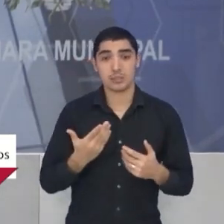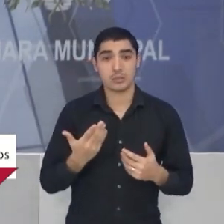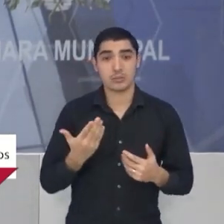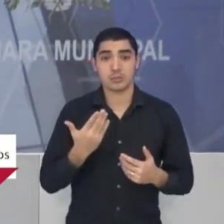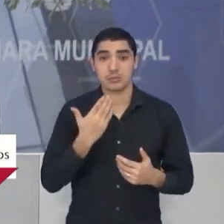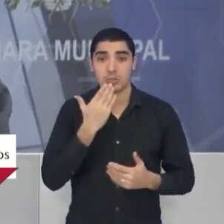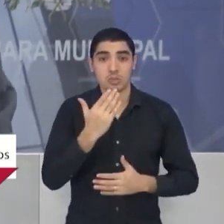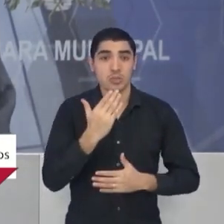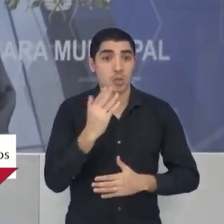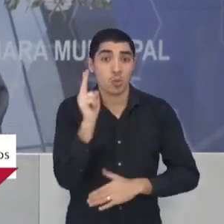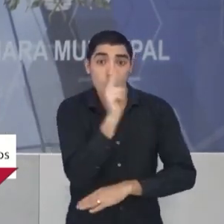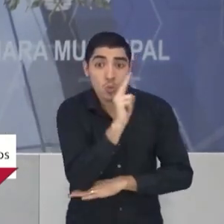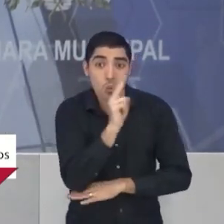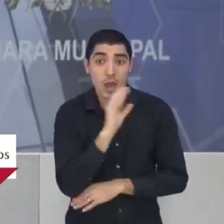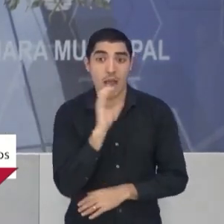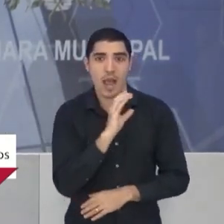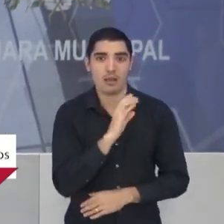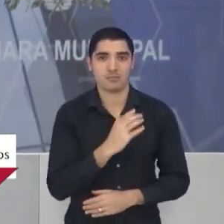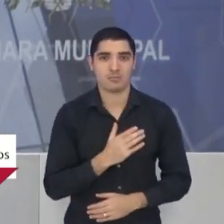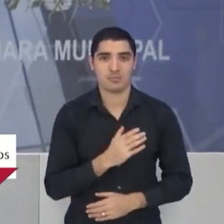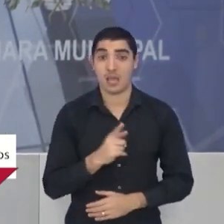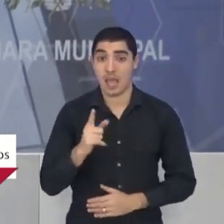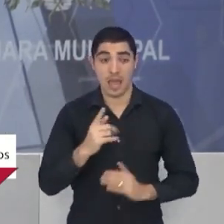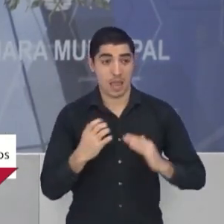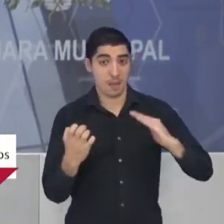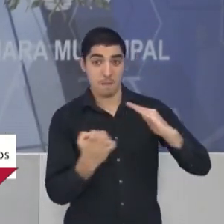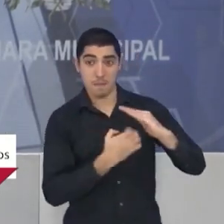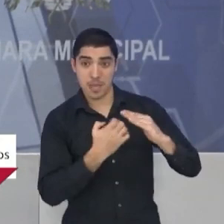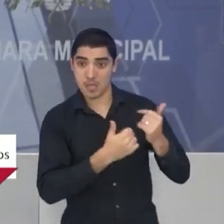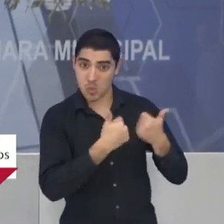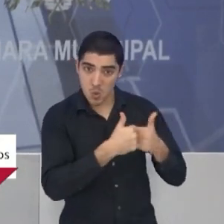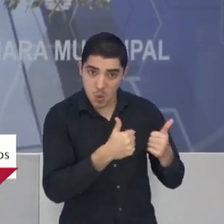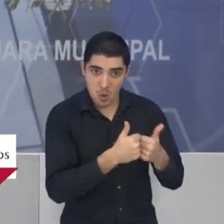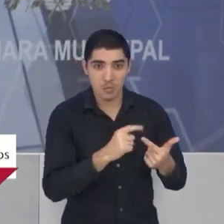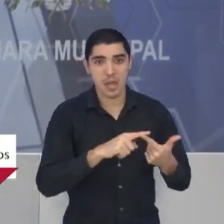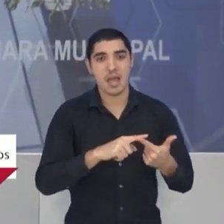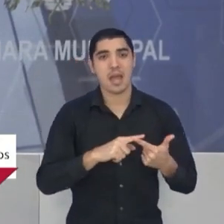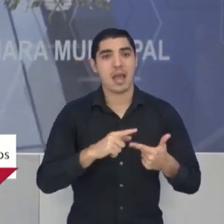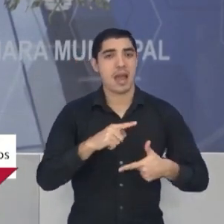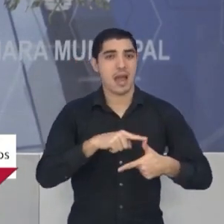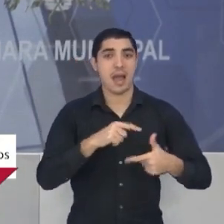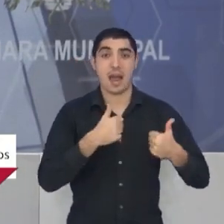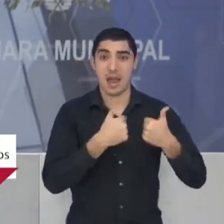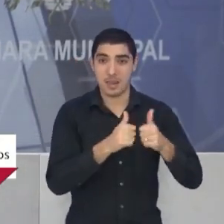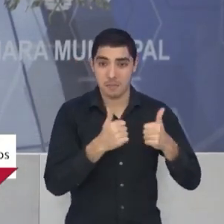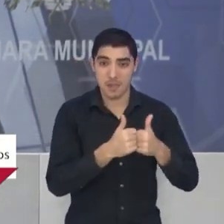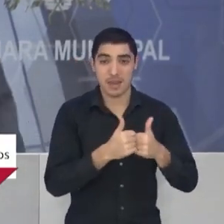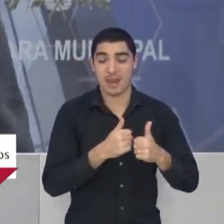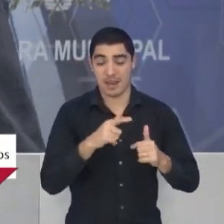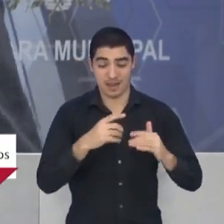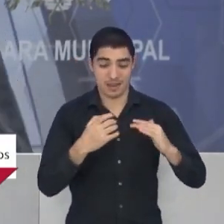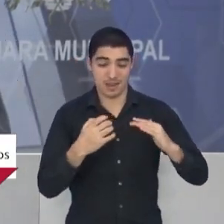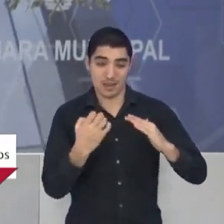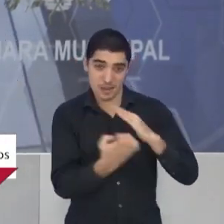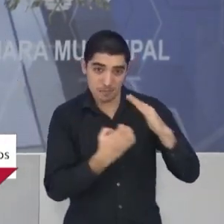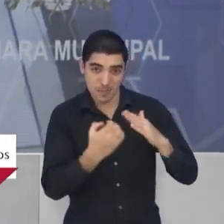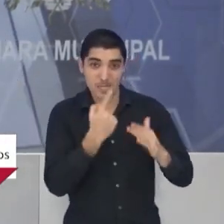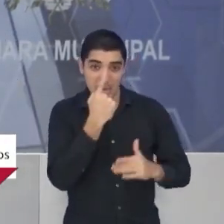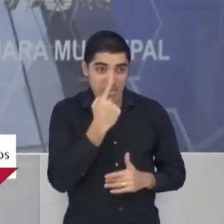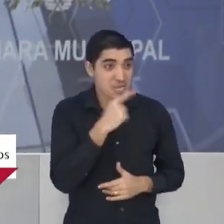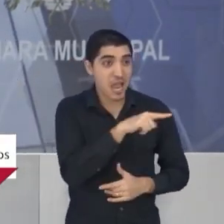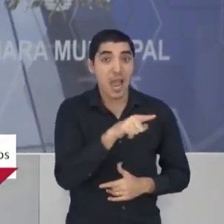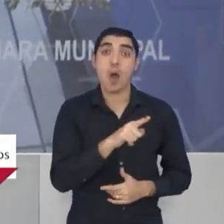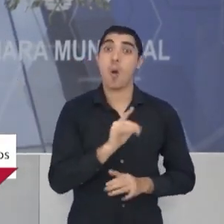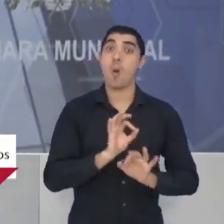eh o pessoal da empresa do ônibus e do lixo vai dizer pô boa ideia pref faz vamos fazer emergência boa ideia acho que a solução dos